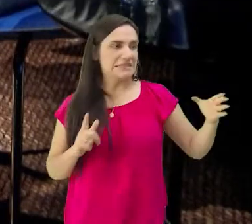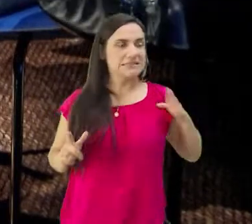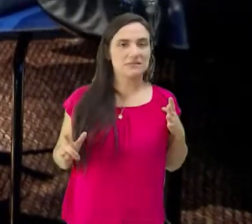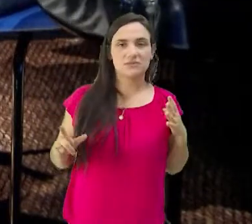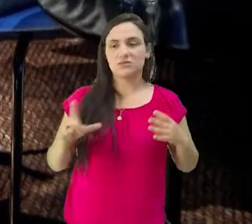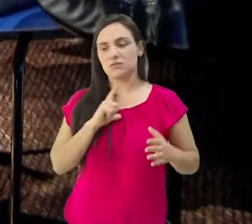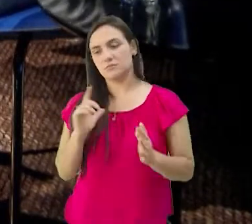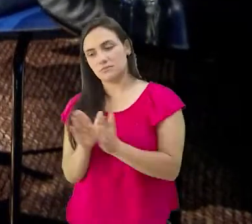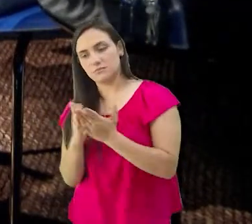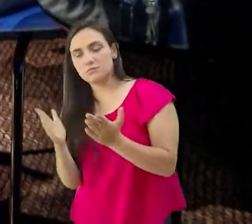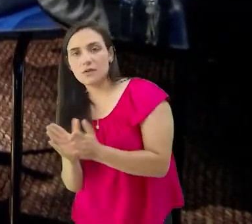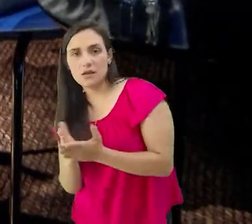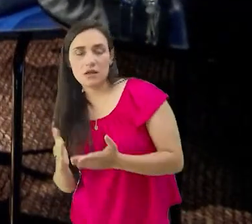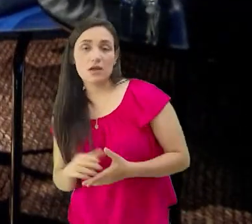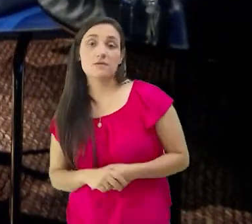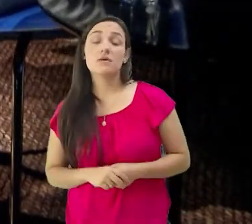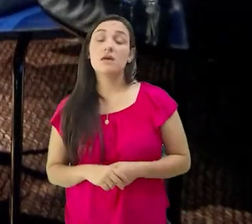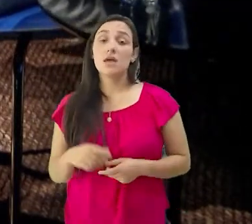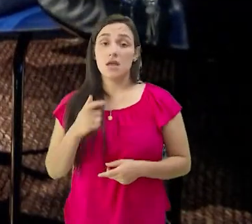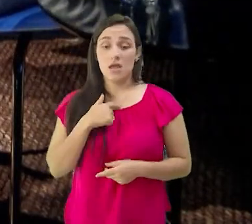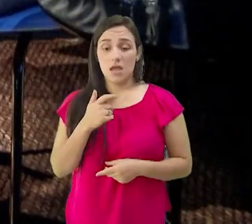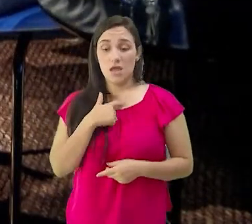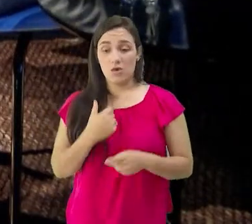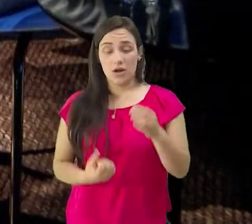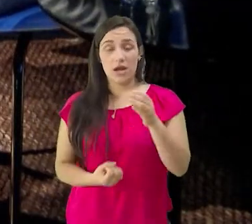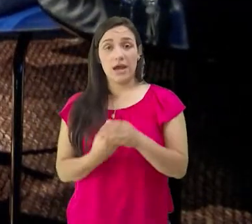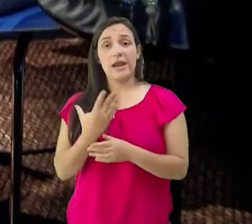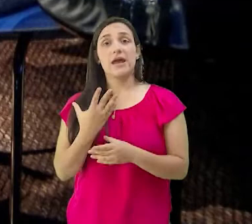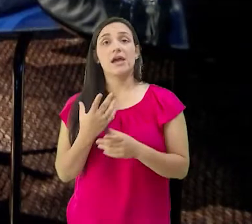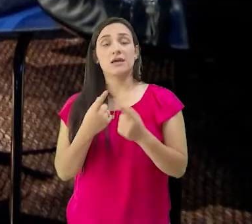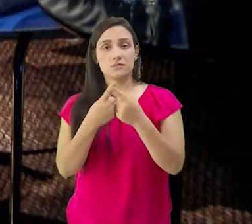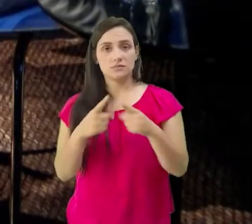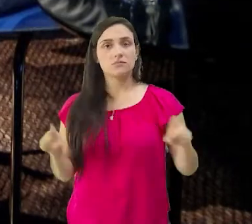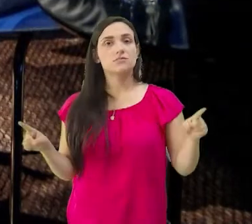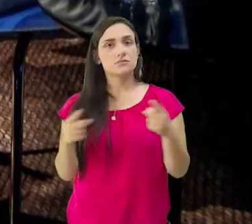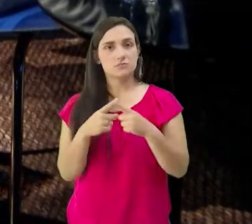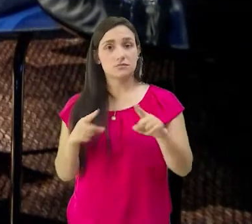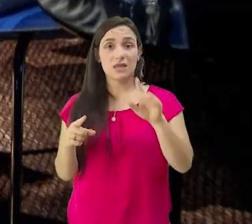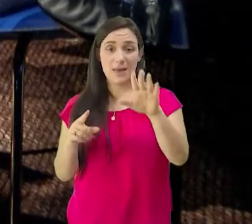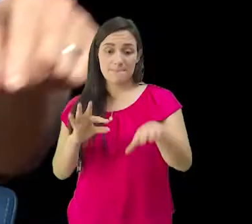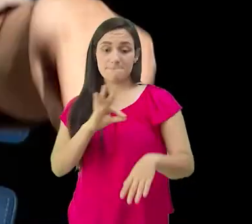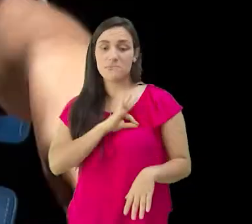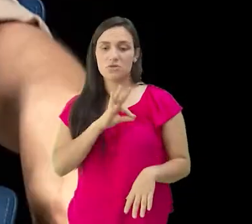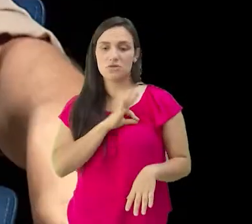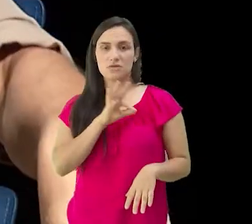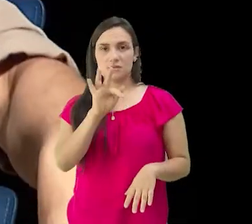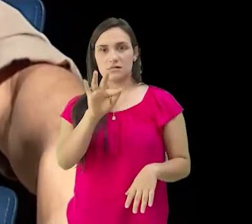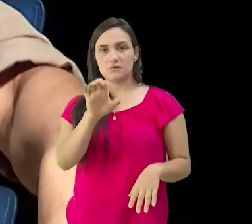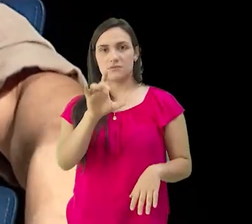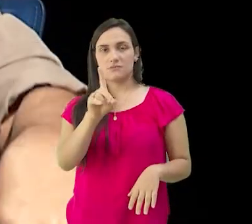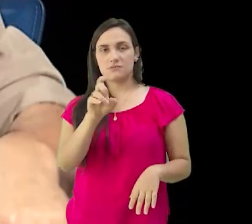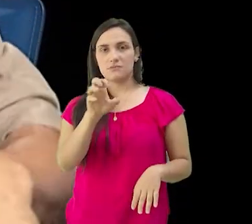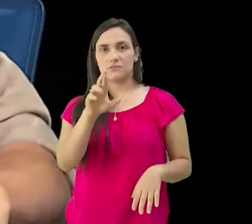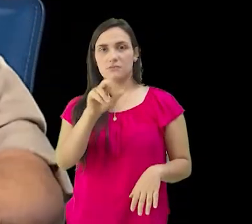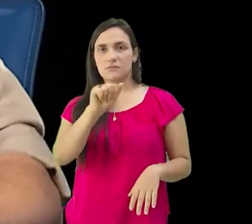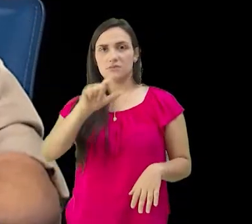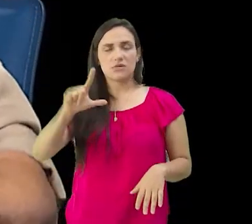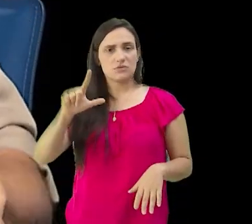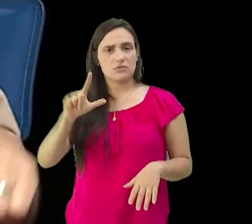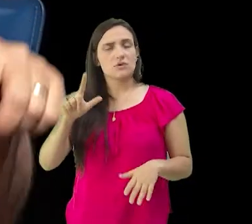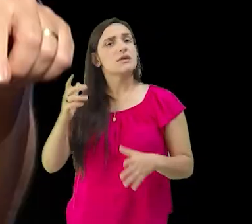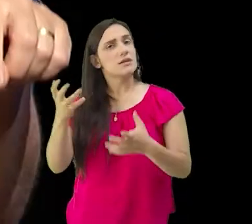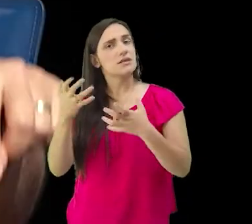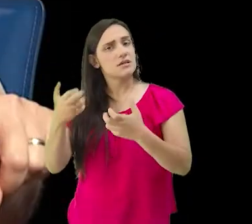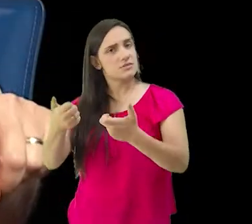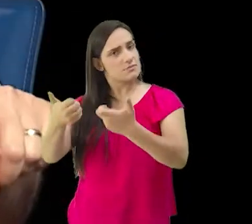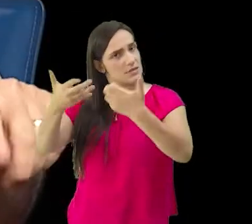muita injustiça. Exatamente. Né? E inclusive, é gozado que essa música, eu fui chamado na Polícia Federal para poder explicar essa frase. Verdade, Gilson.